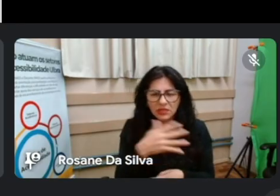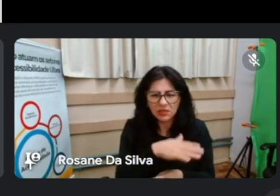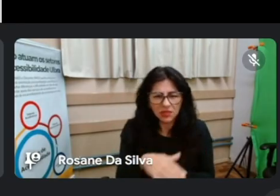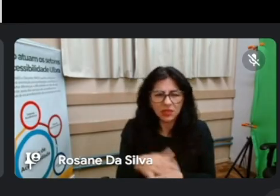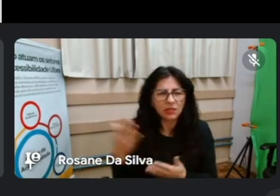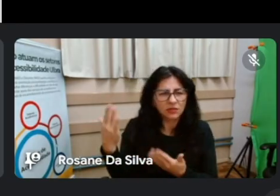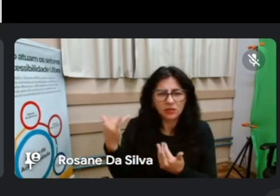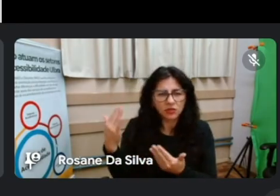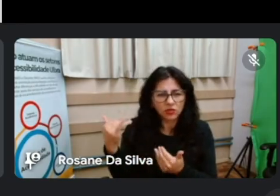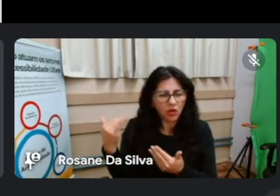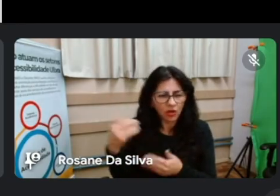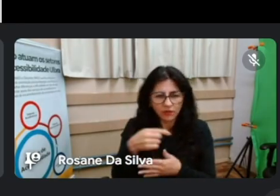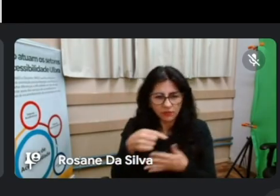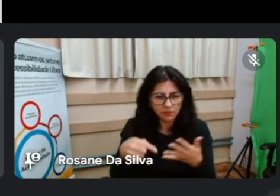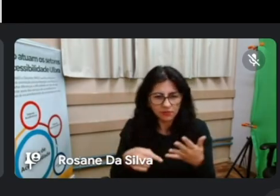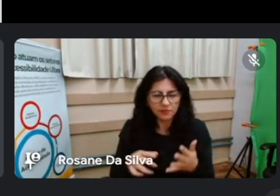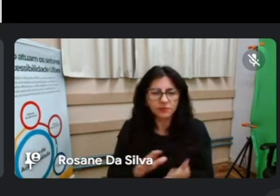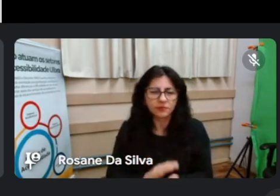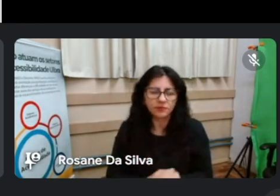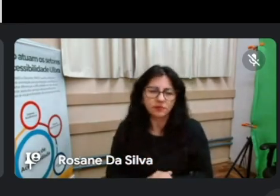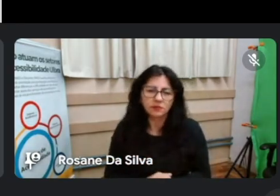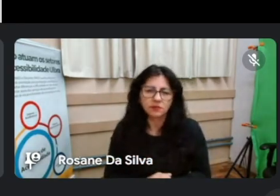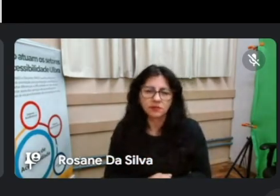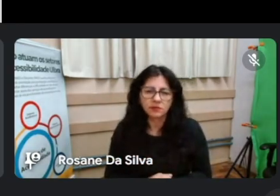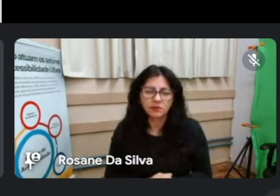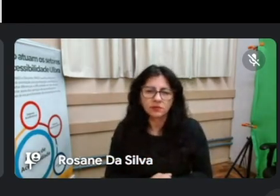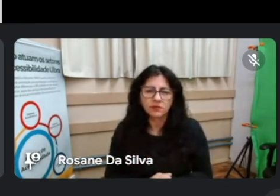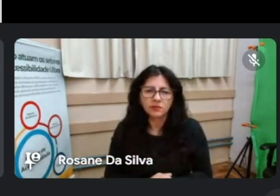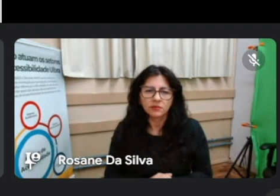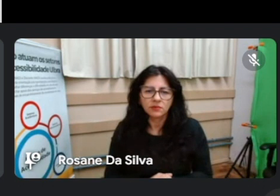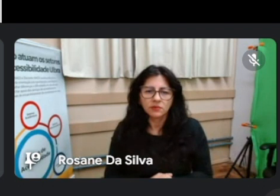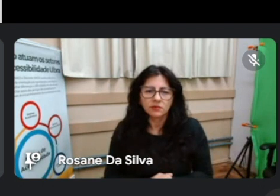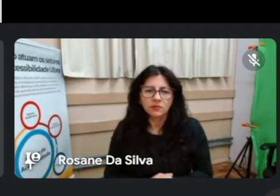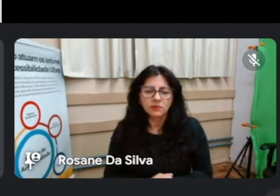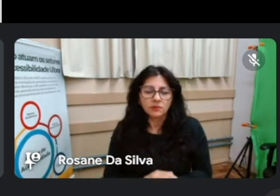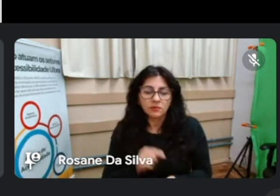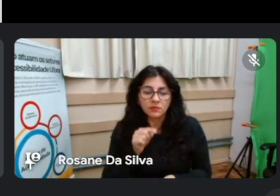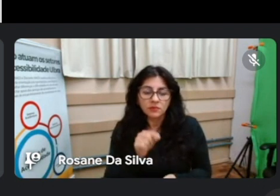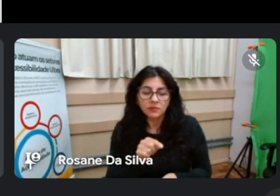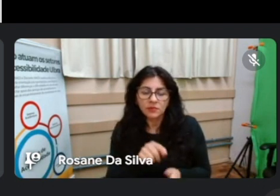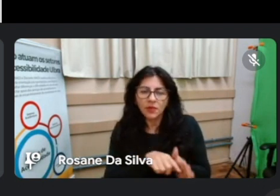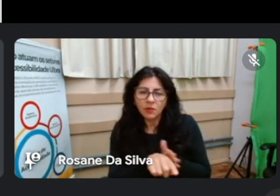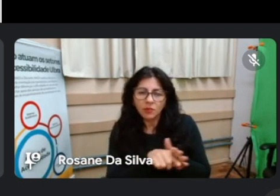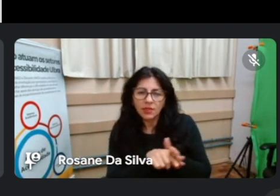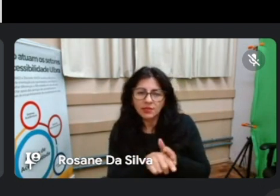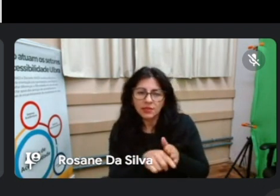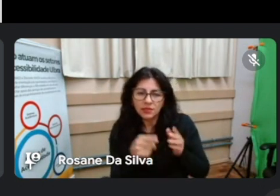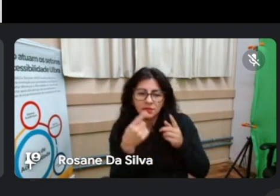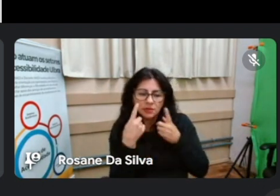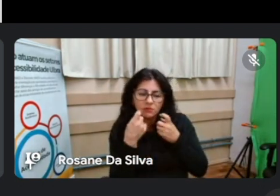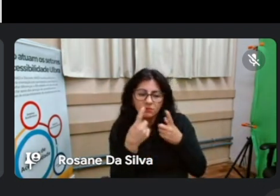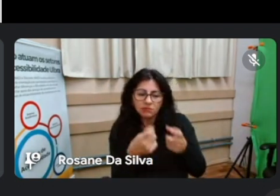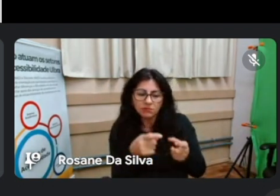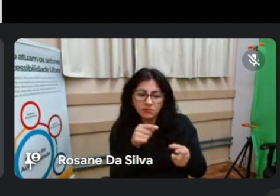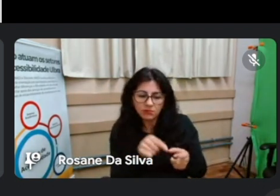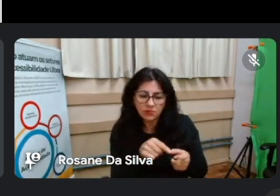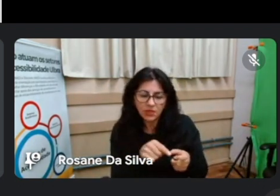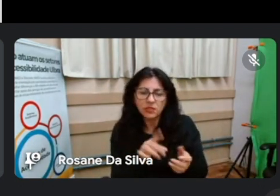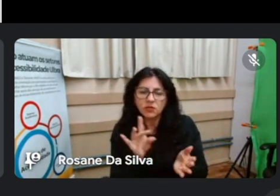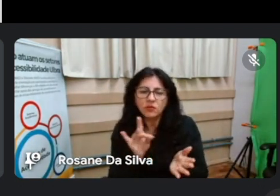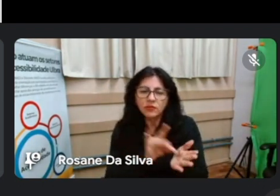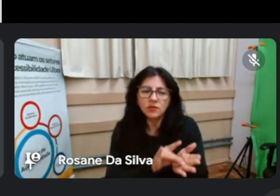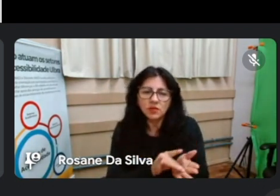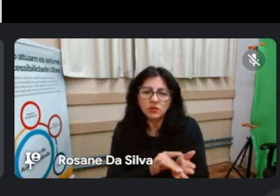efetivamente né então esse nosso interesse de pesquisa se deu e se material iou no